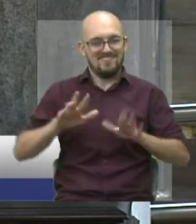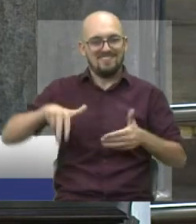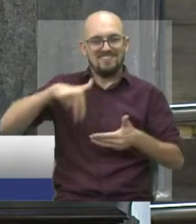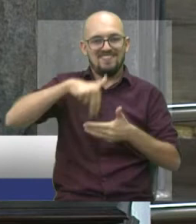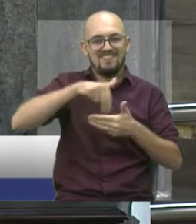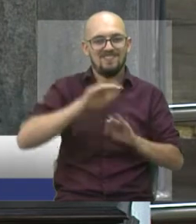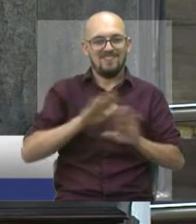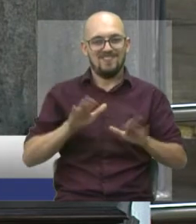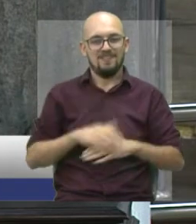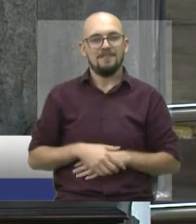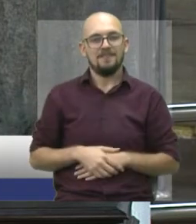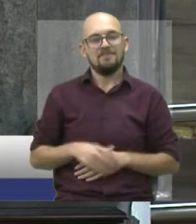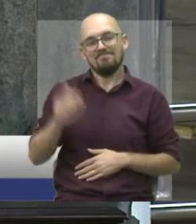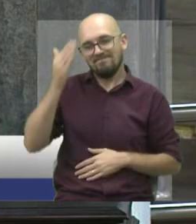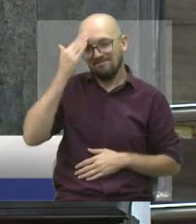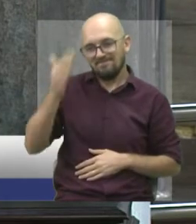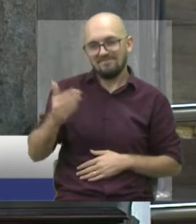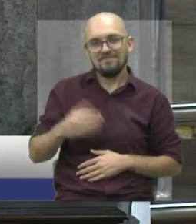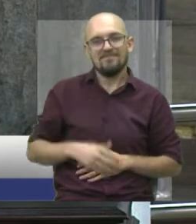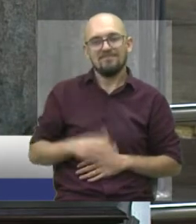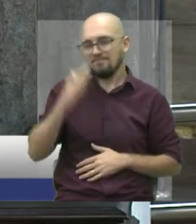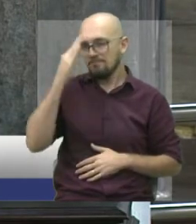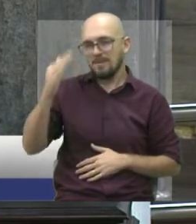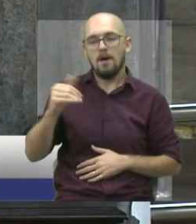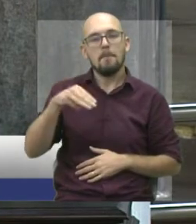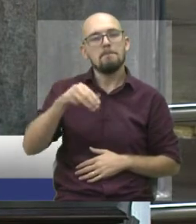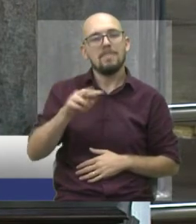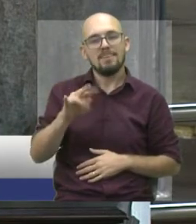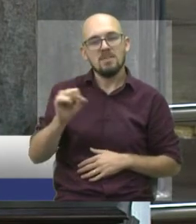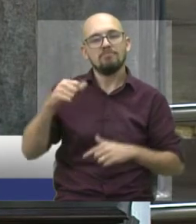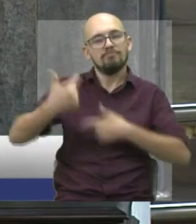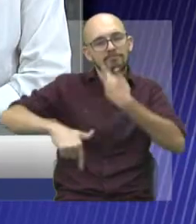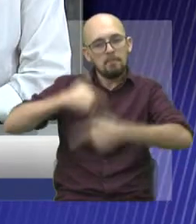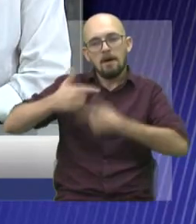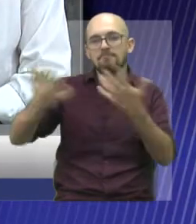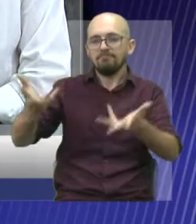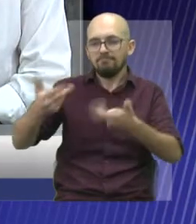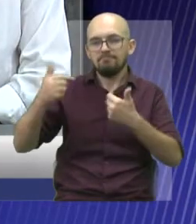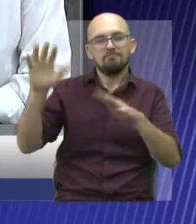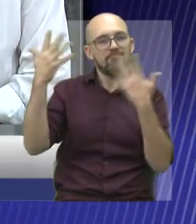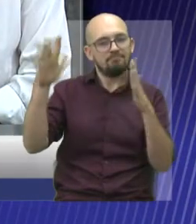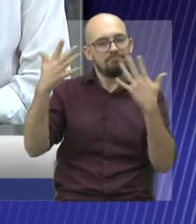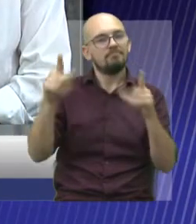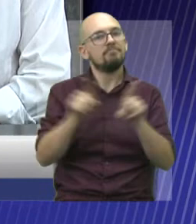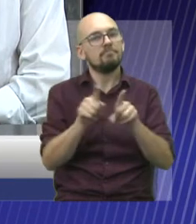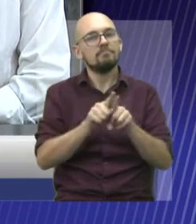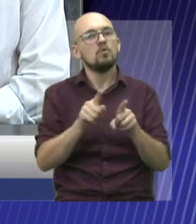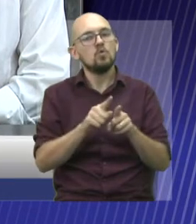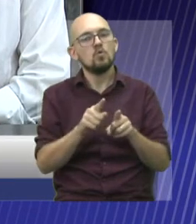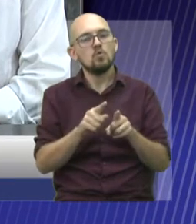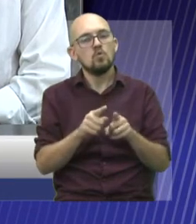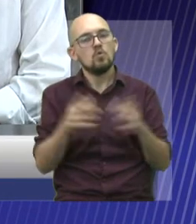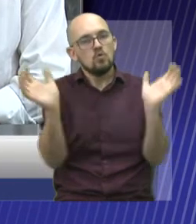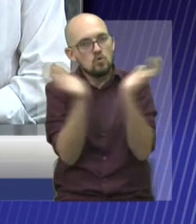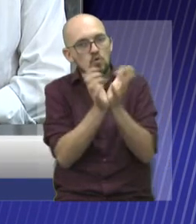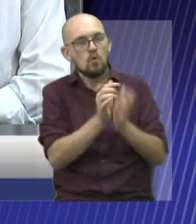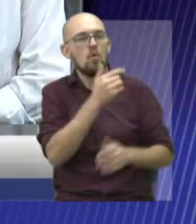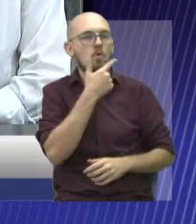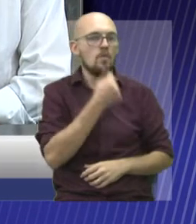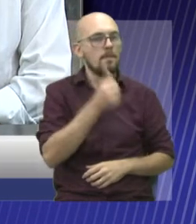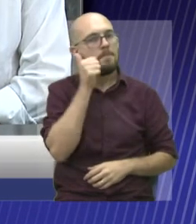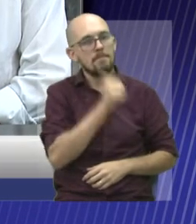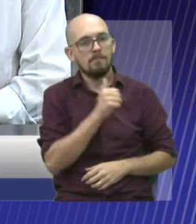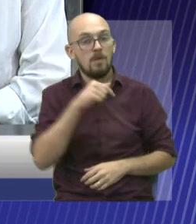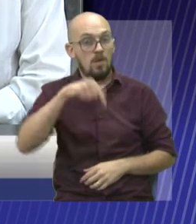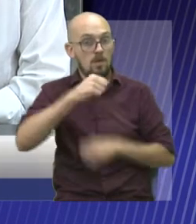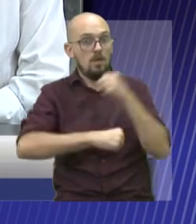falar. Muito obrigado, Matheus, pela participação. Parabéns pelo seu trabalho. Parabéns às meninas e os meninos que foram classificados aí, não só